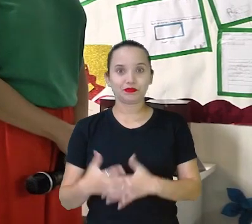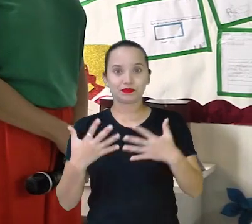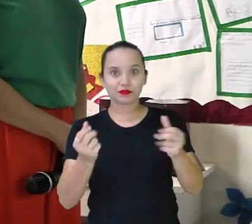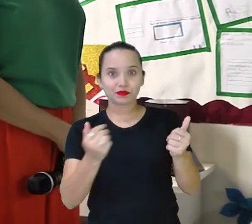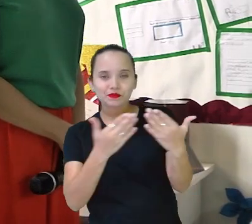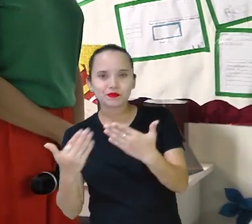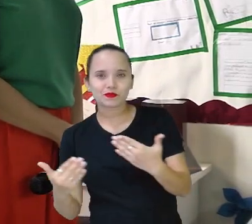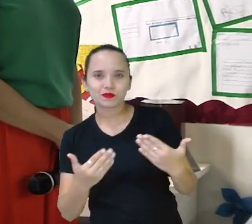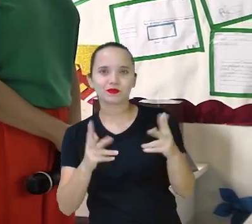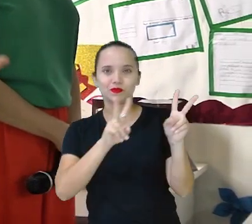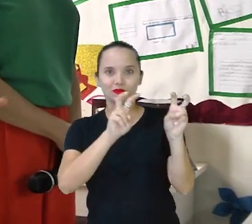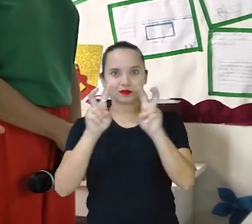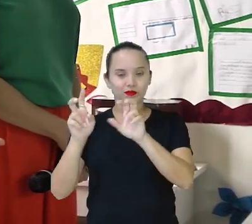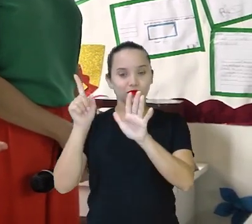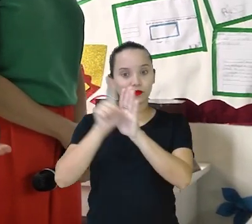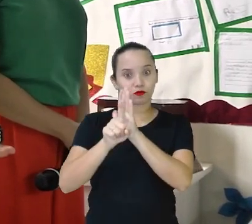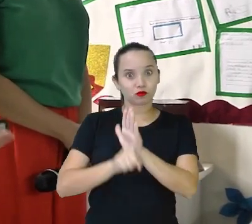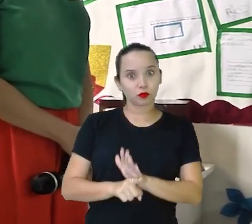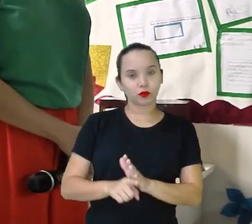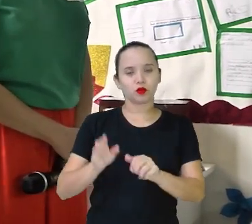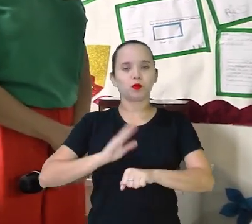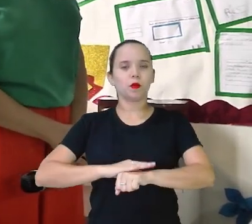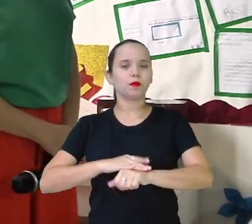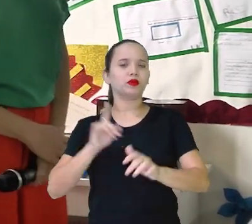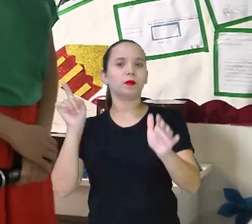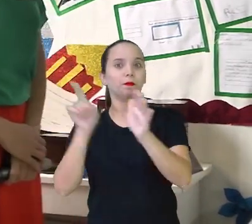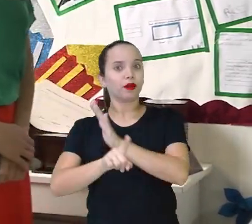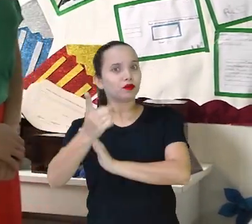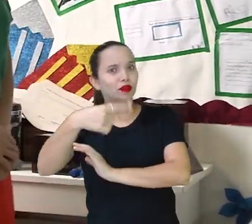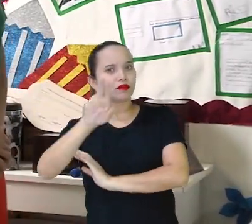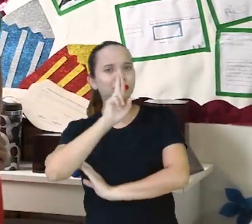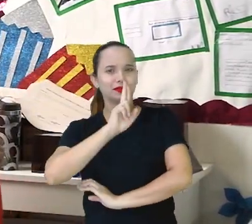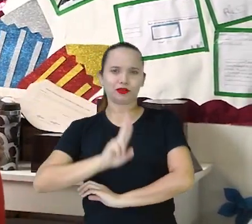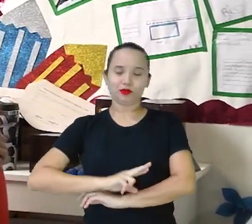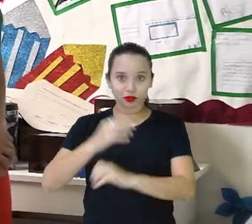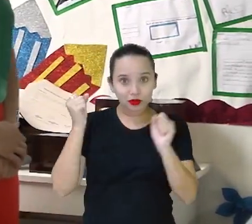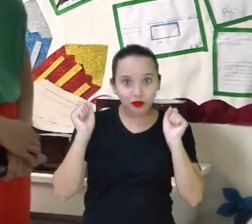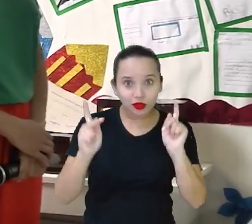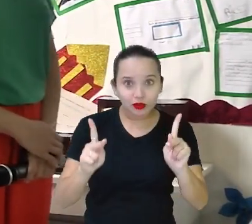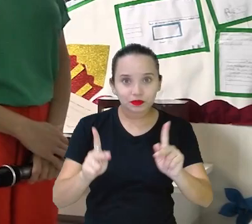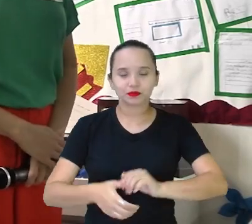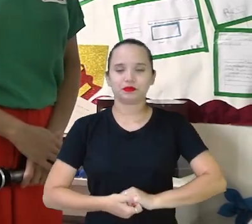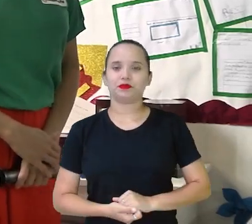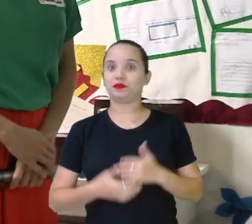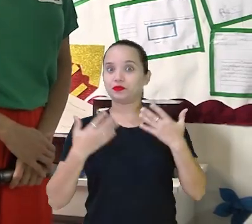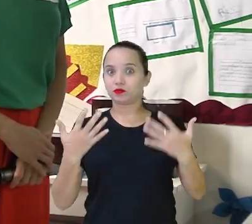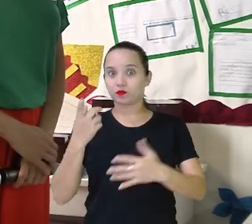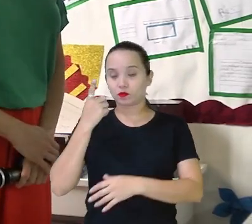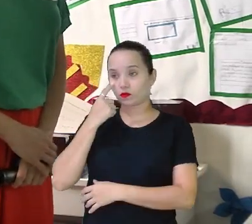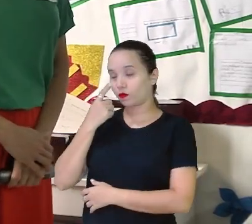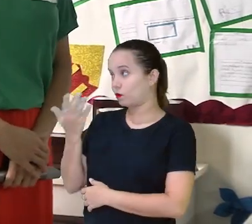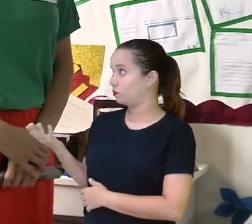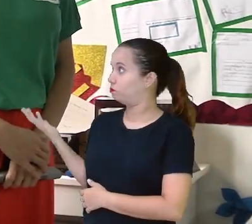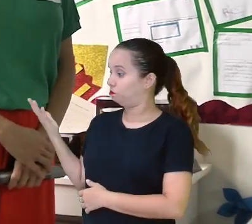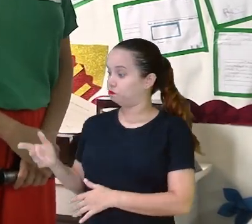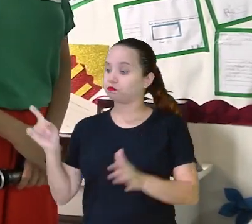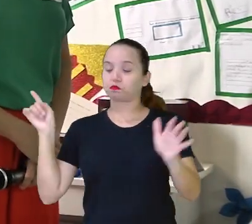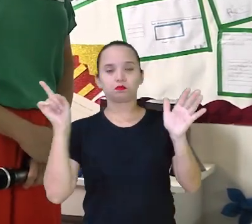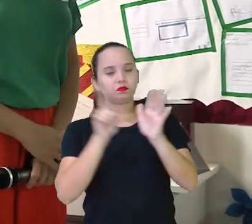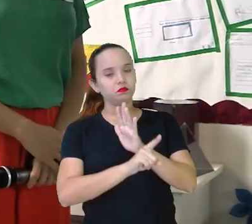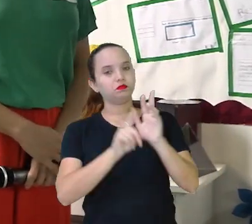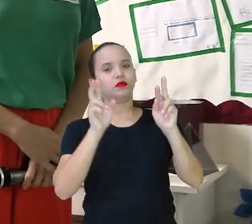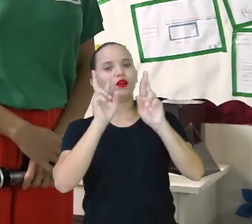questões. E quando eu perguntar qual é a letra, vocês vão responder para mim, beleza? essa questão aqui é